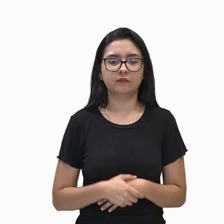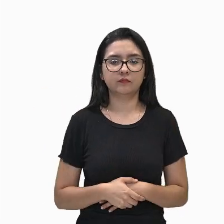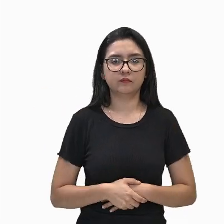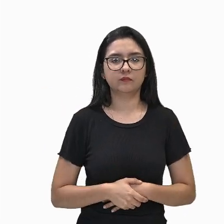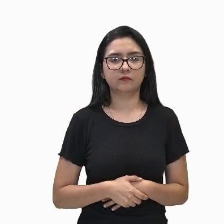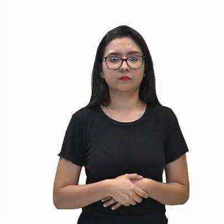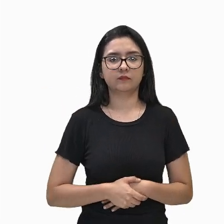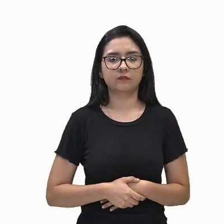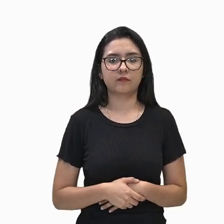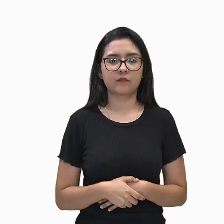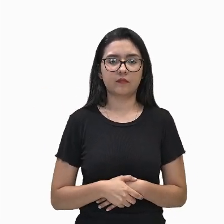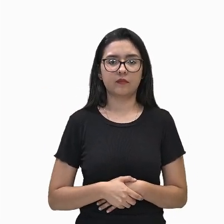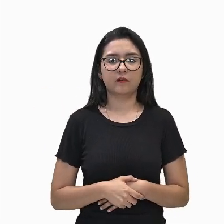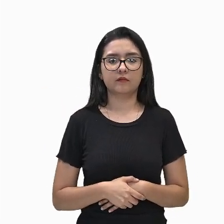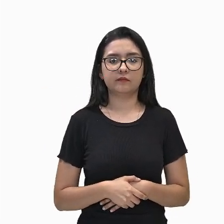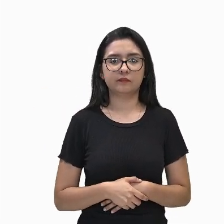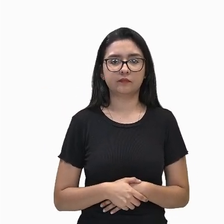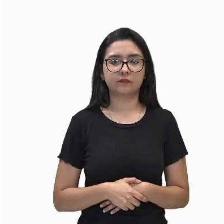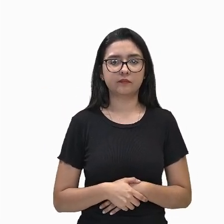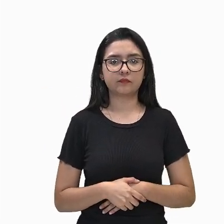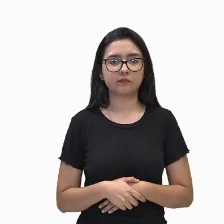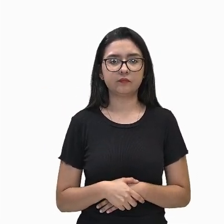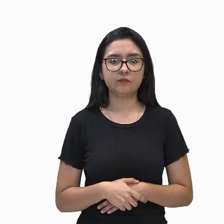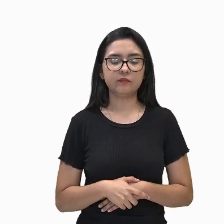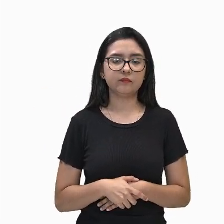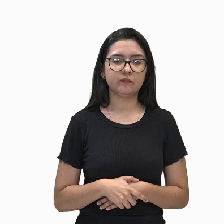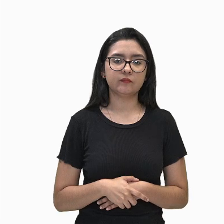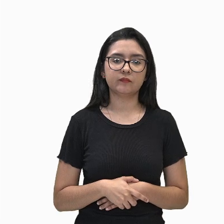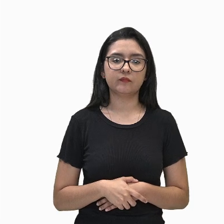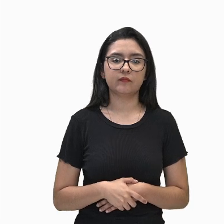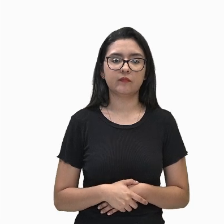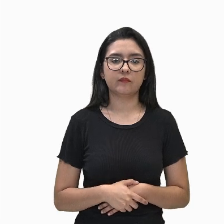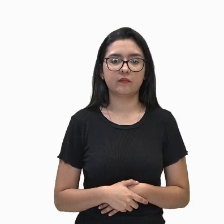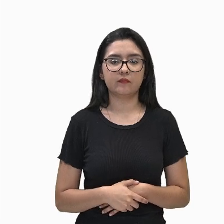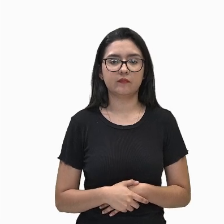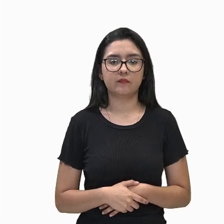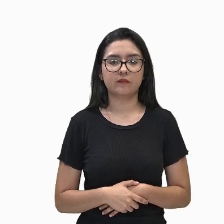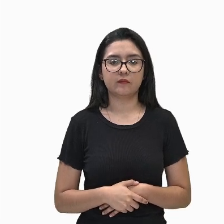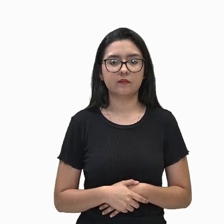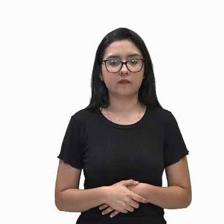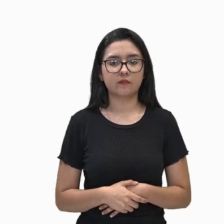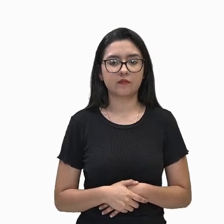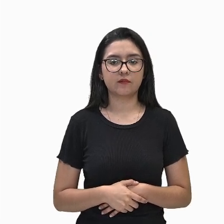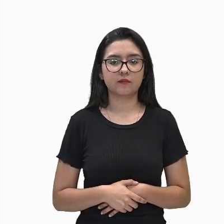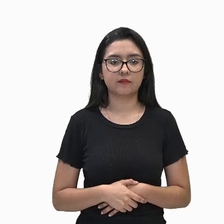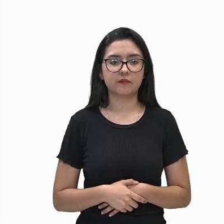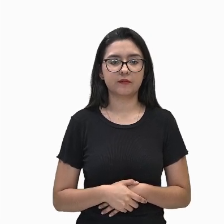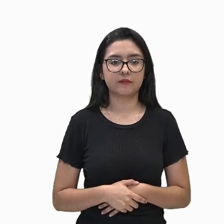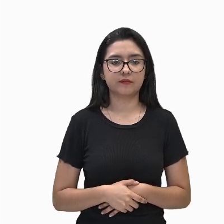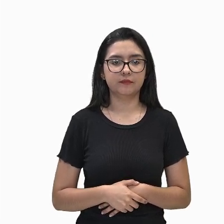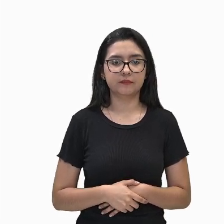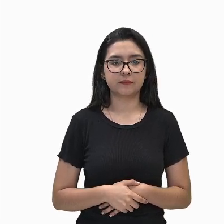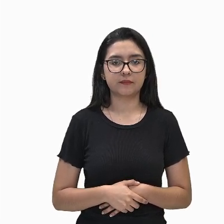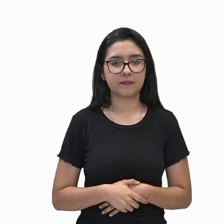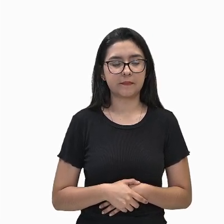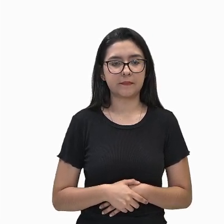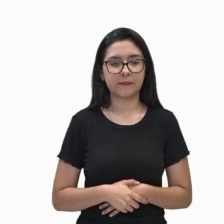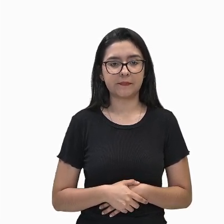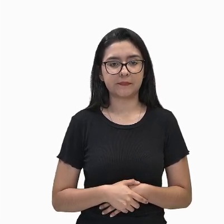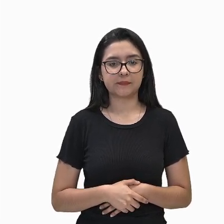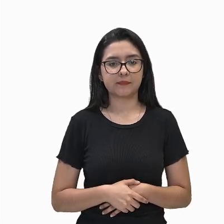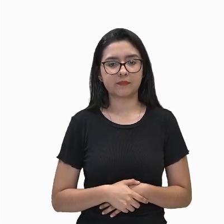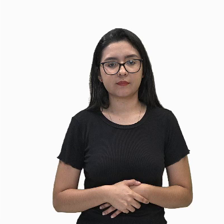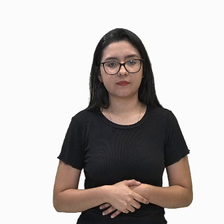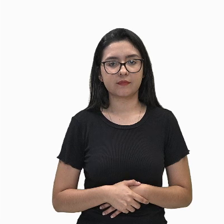a personas que estão em um processo de recuperação, seguindo as ordens do